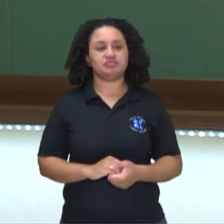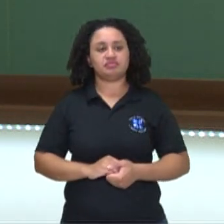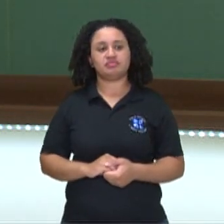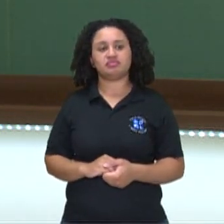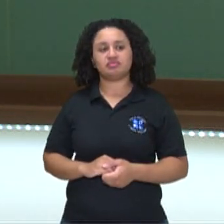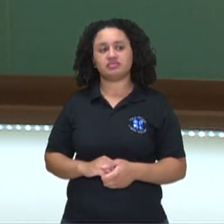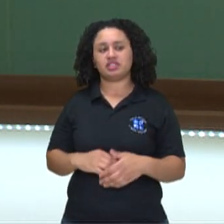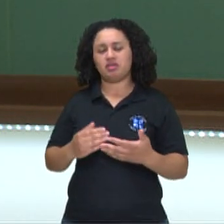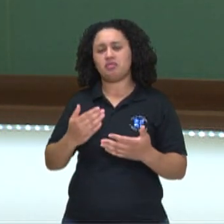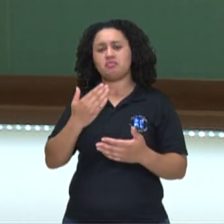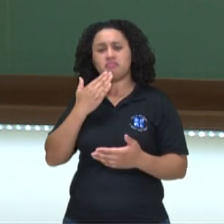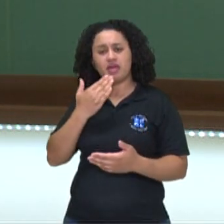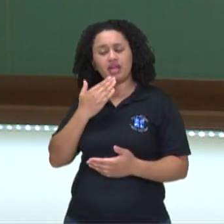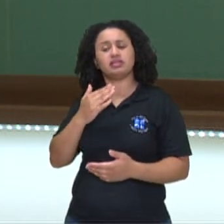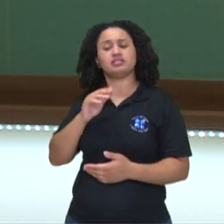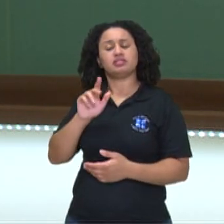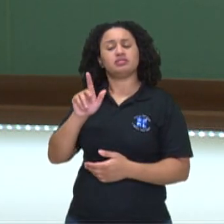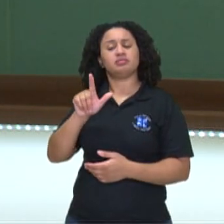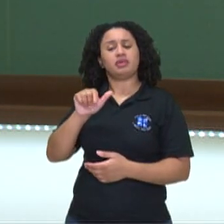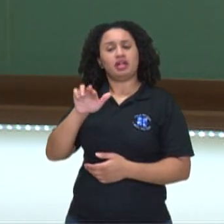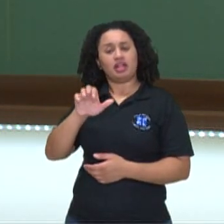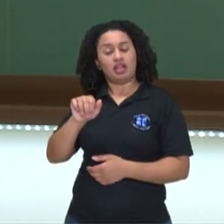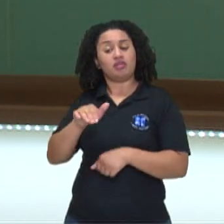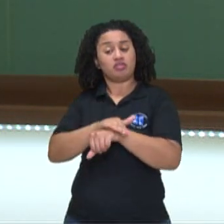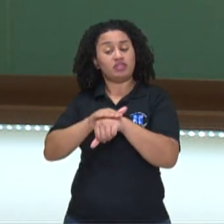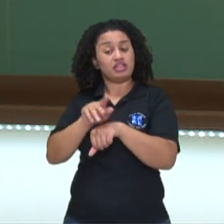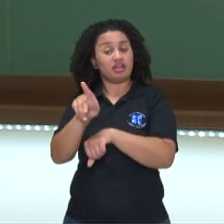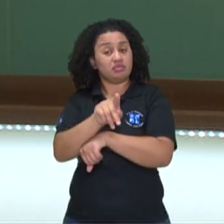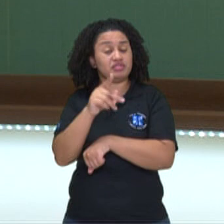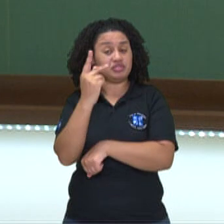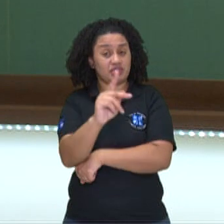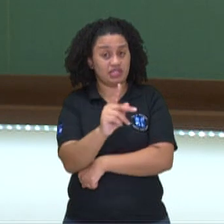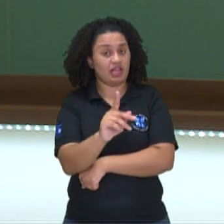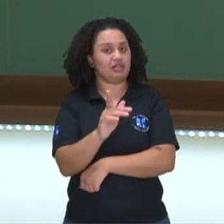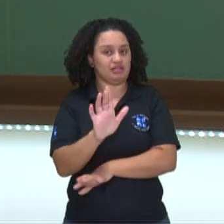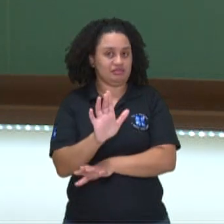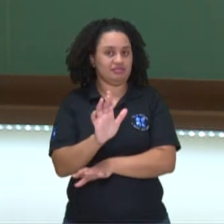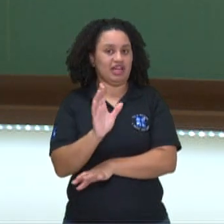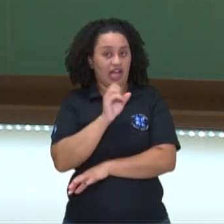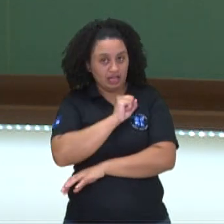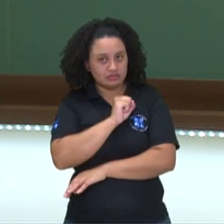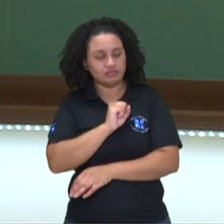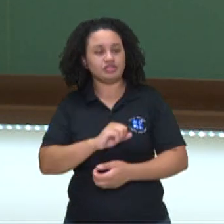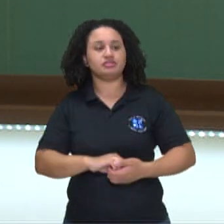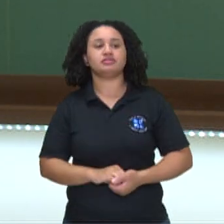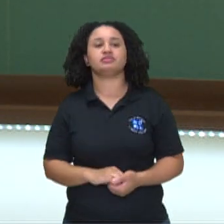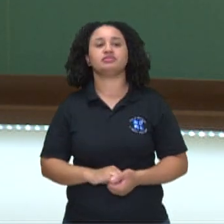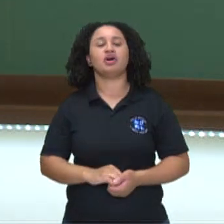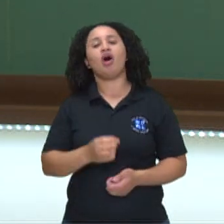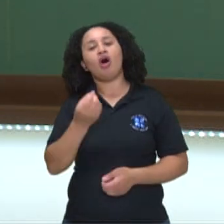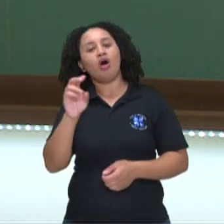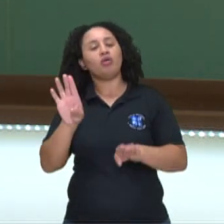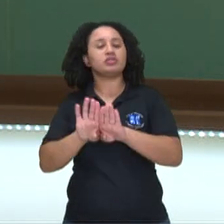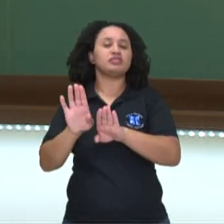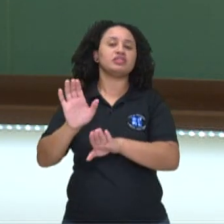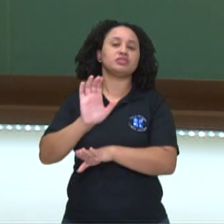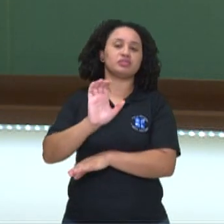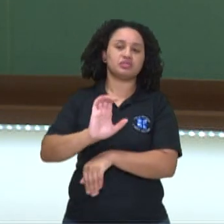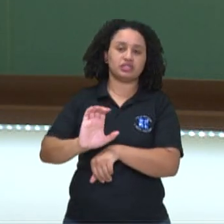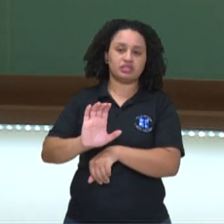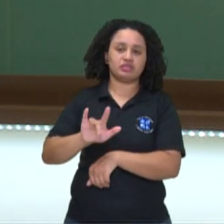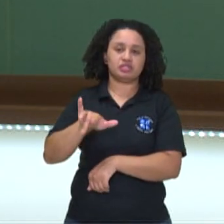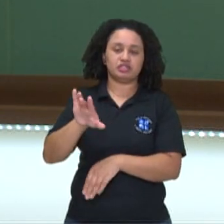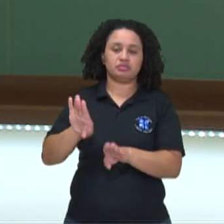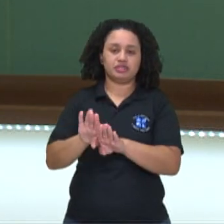Peça a Laura falar com a professora dela antes que seja tarde. Ken Clover, coordinator, ou o coordenador.